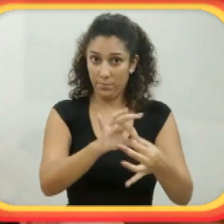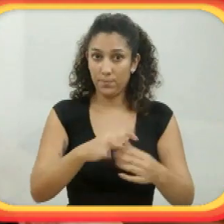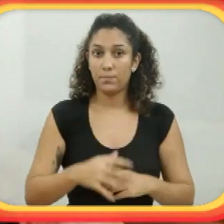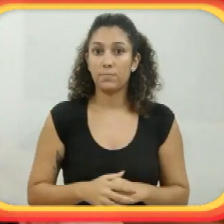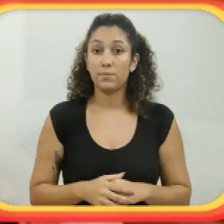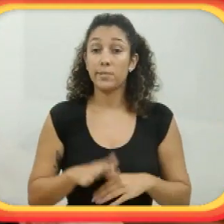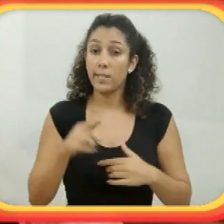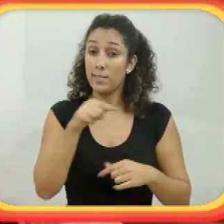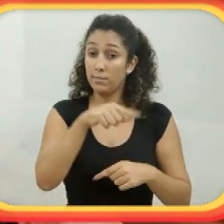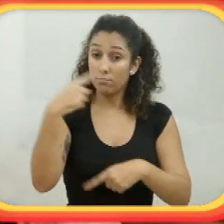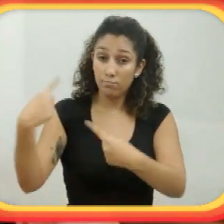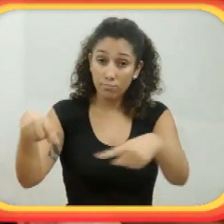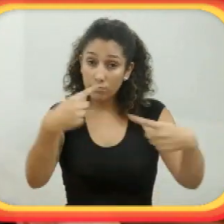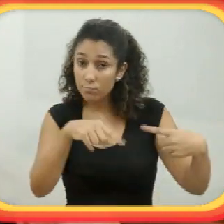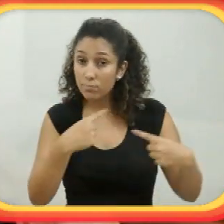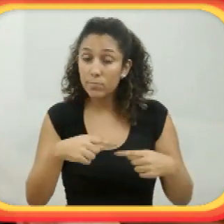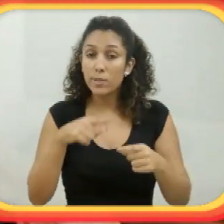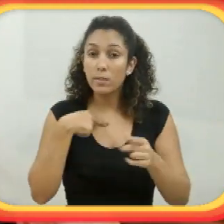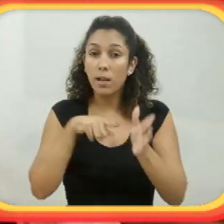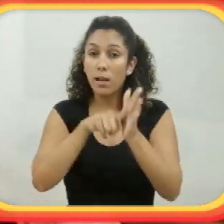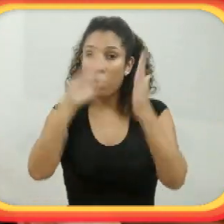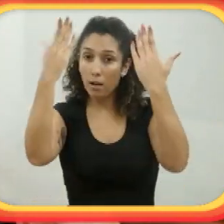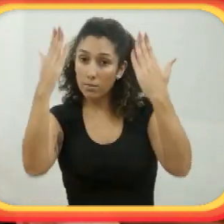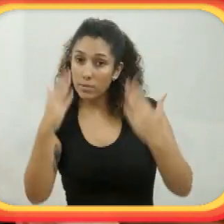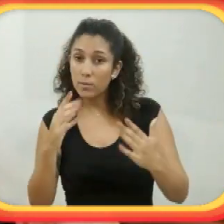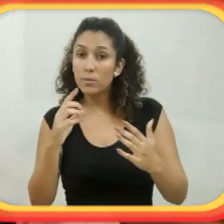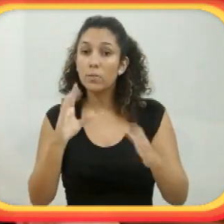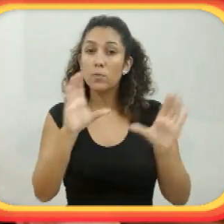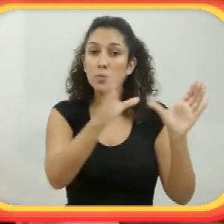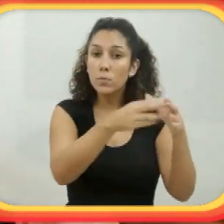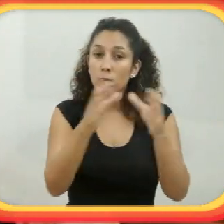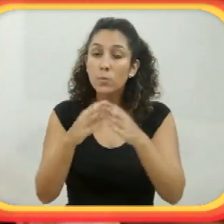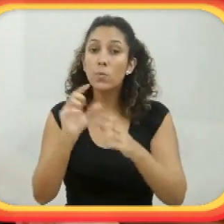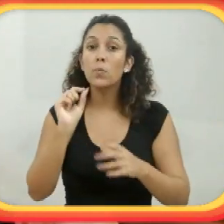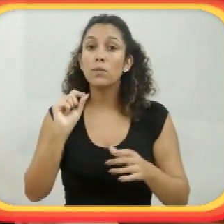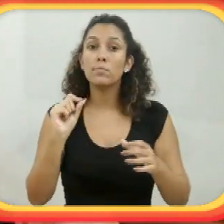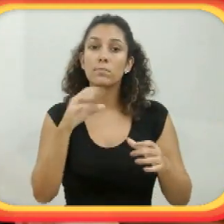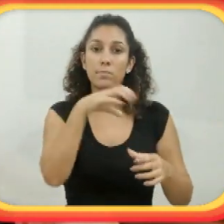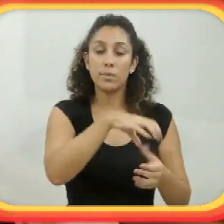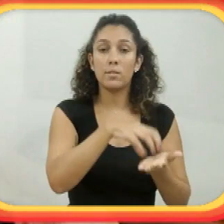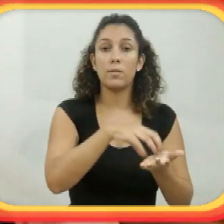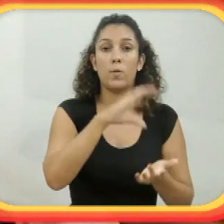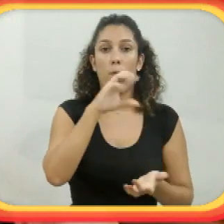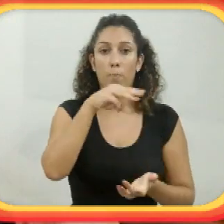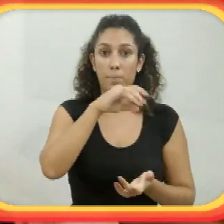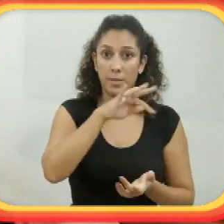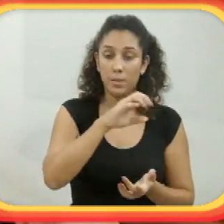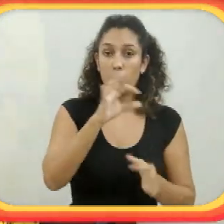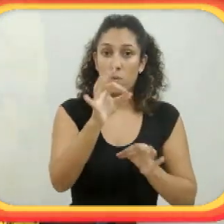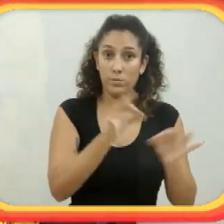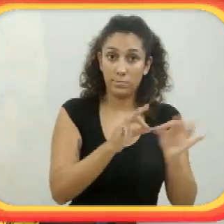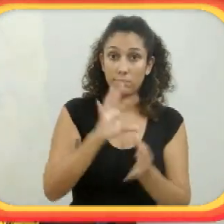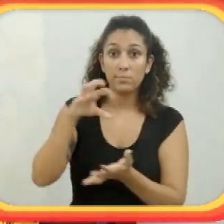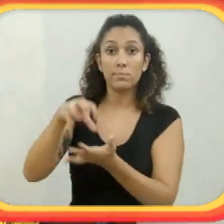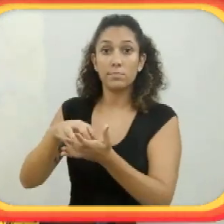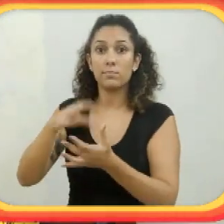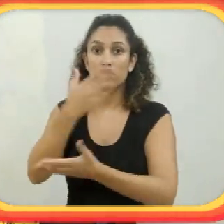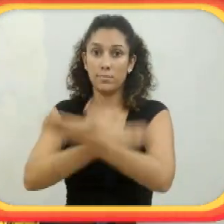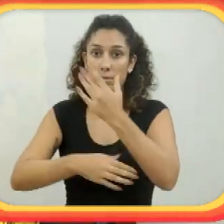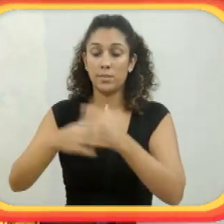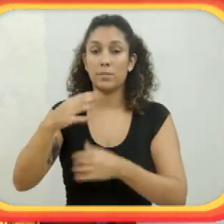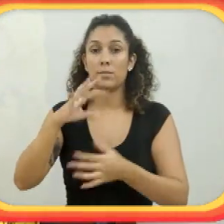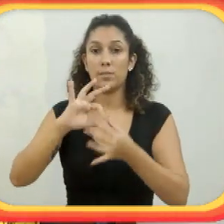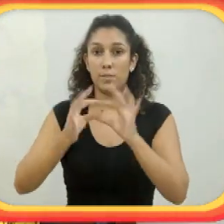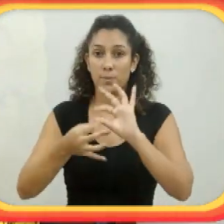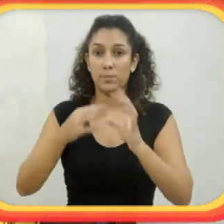as modalidades. Então, muitas modalidades pleitearam entrar e que cumpriram esses critérios. E nessa discussão,